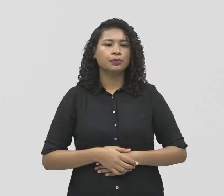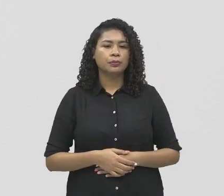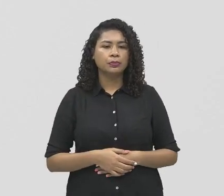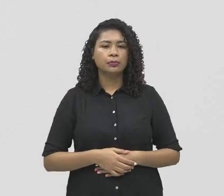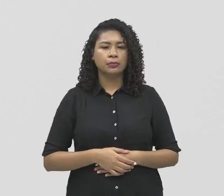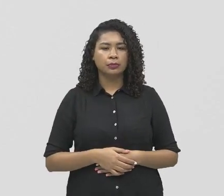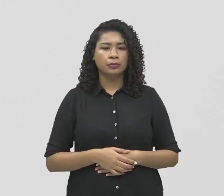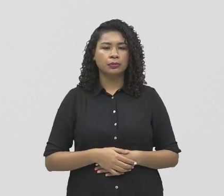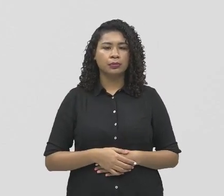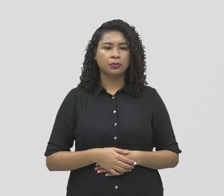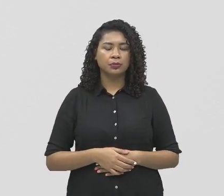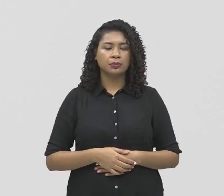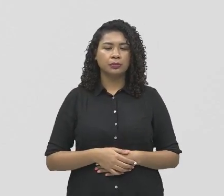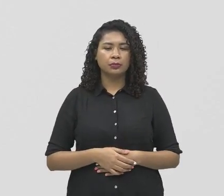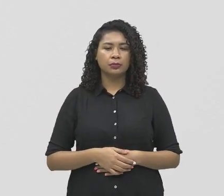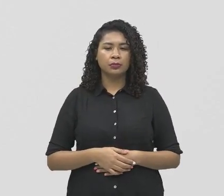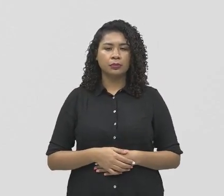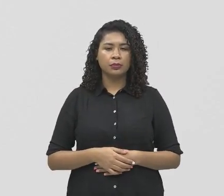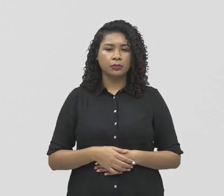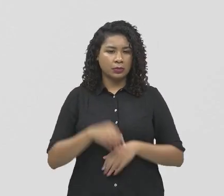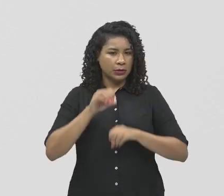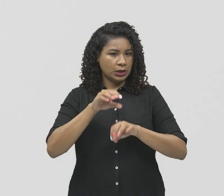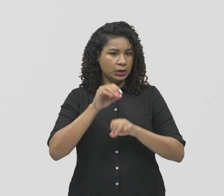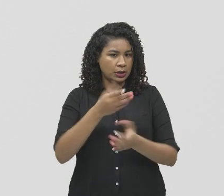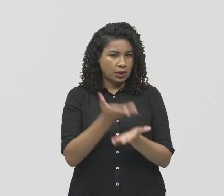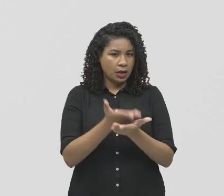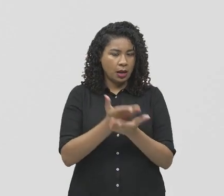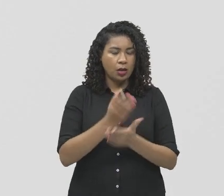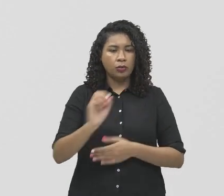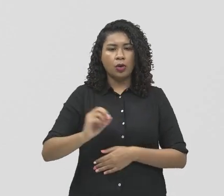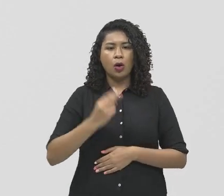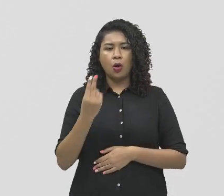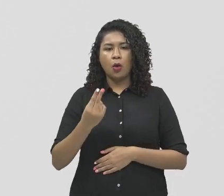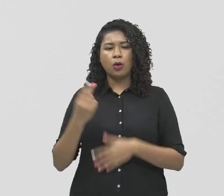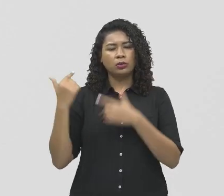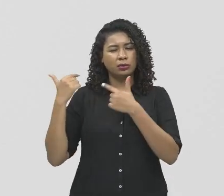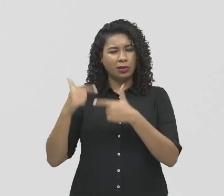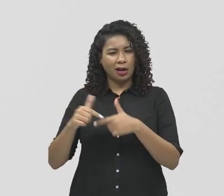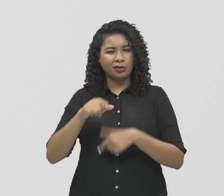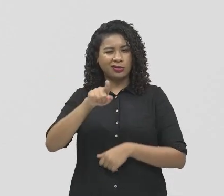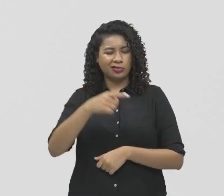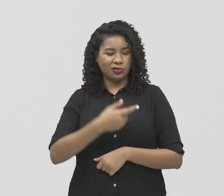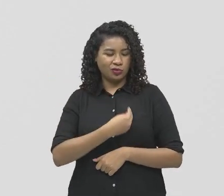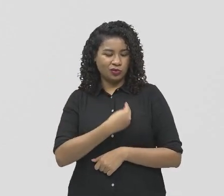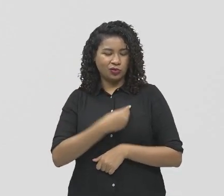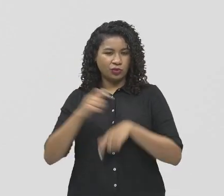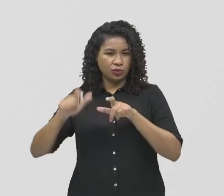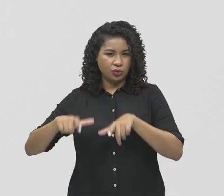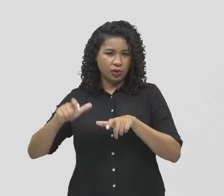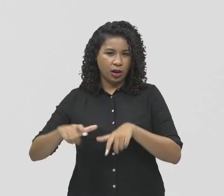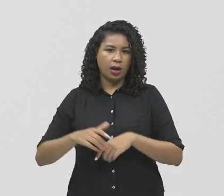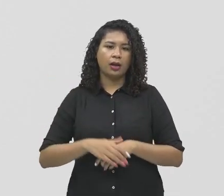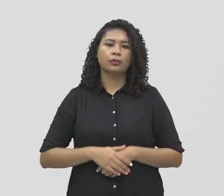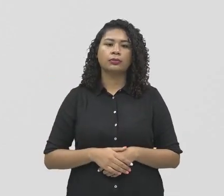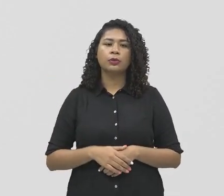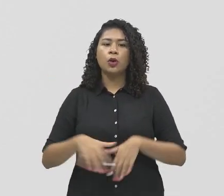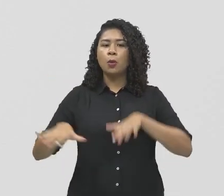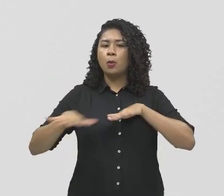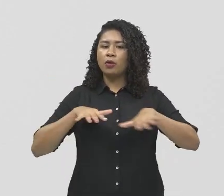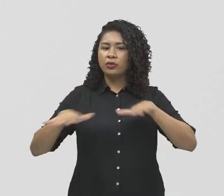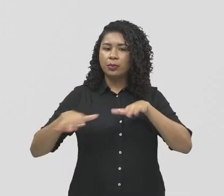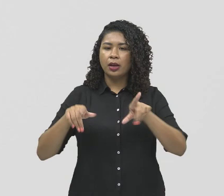ou uma dança típica da sua localidade. Ou seja, escrever o conceito da dança, os movimentos